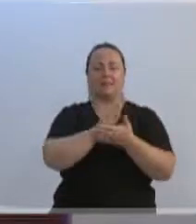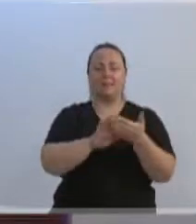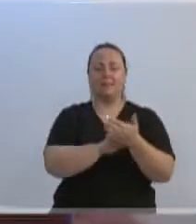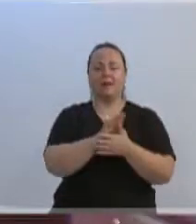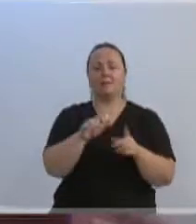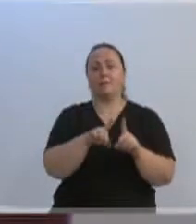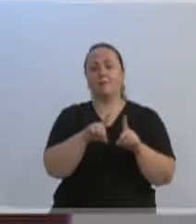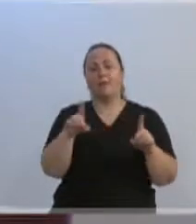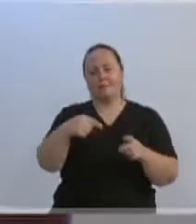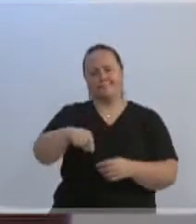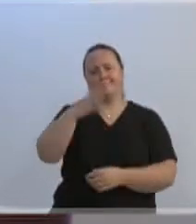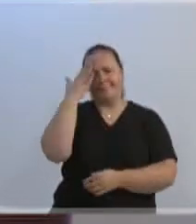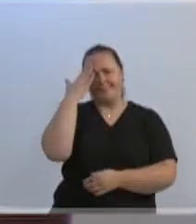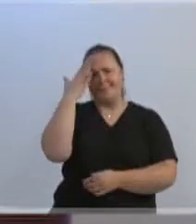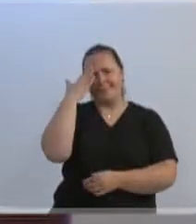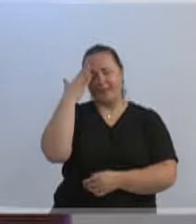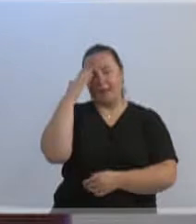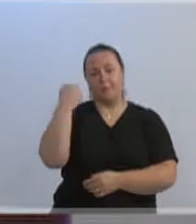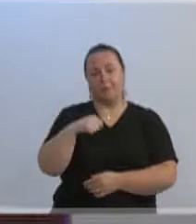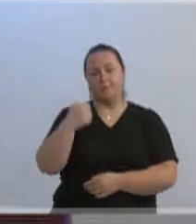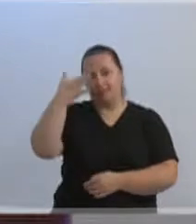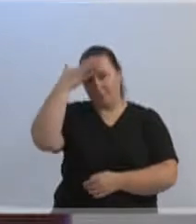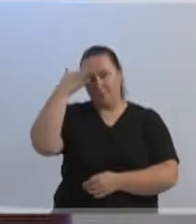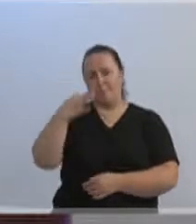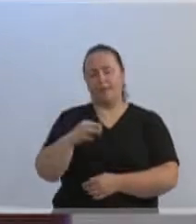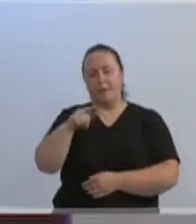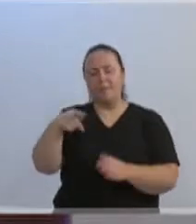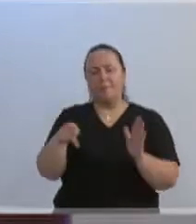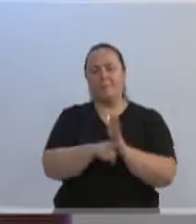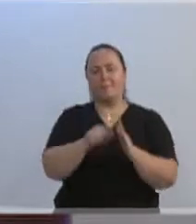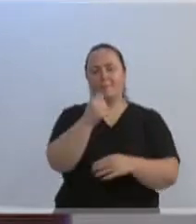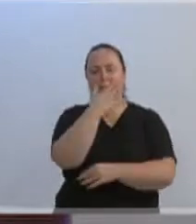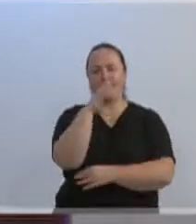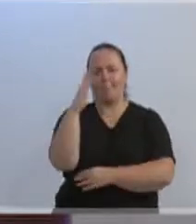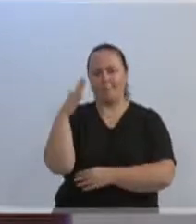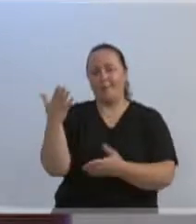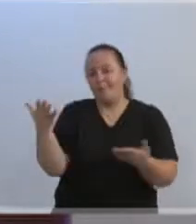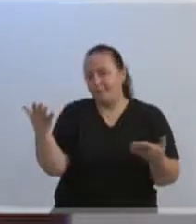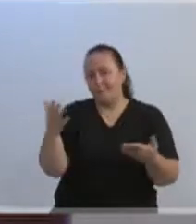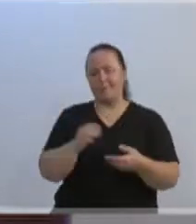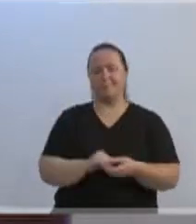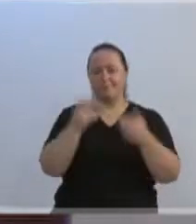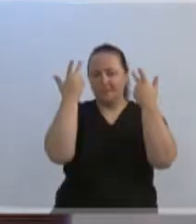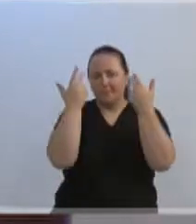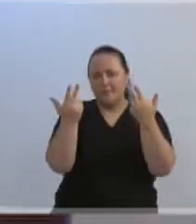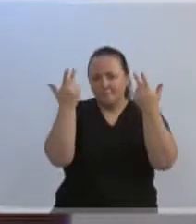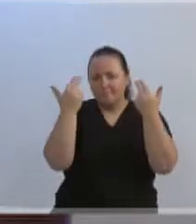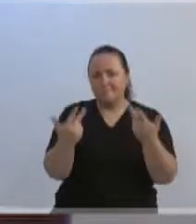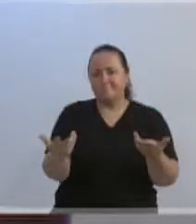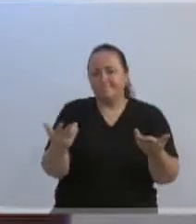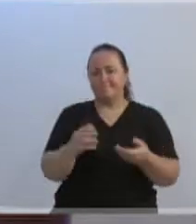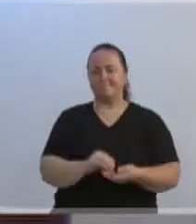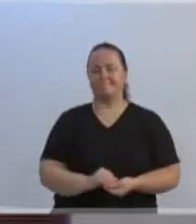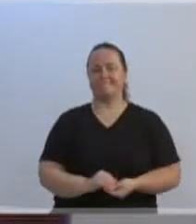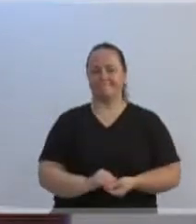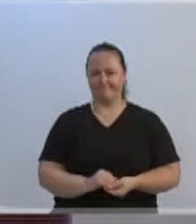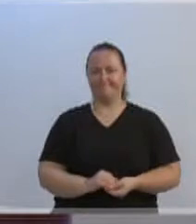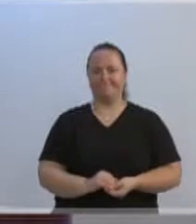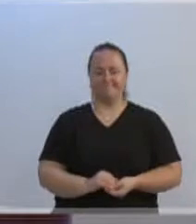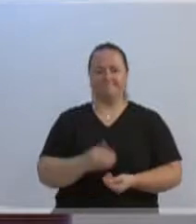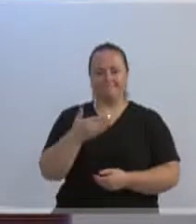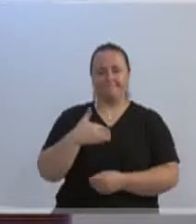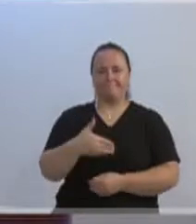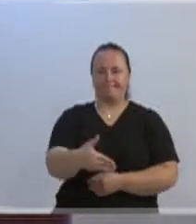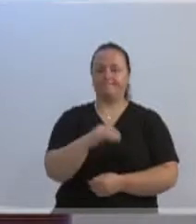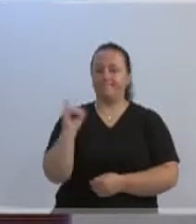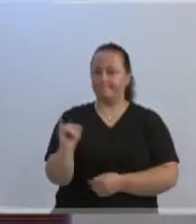a gente sabe que temos que compreender as questões da natureza agora é importante a gente salientar nova vereador matias que